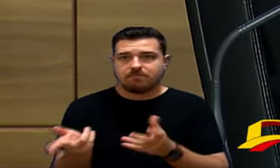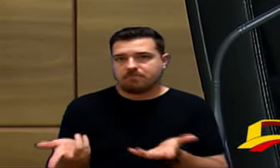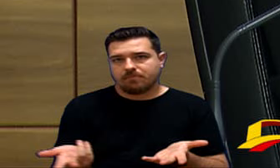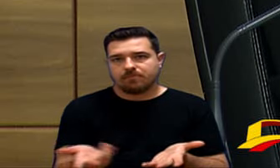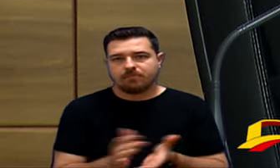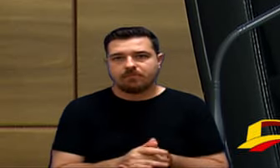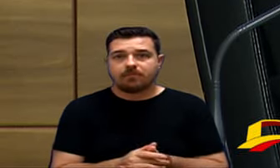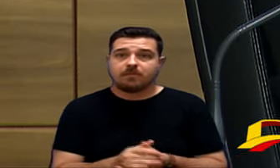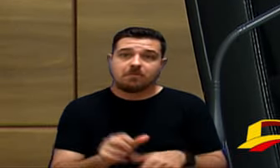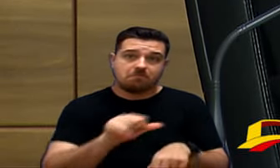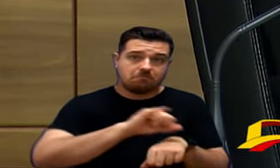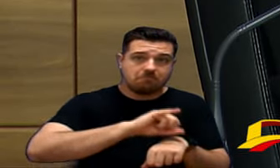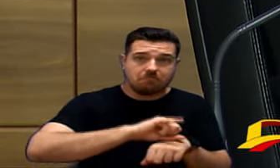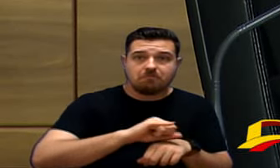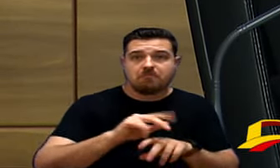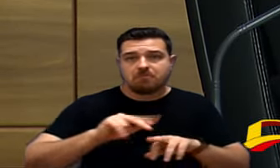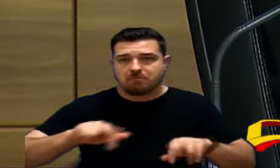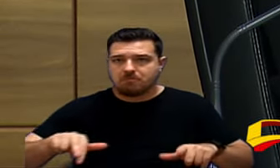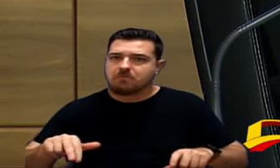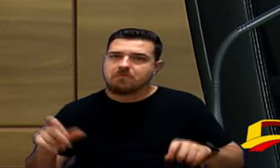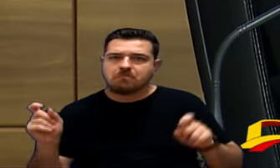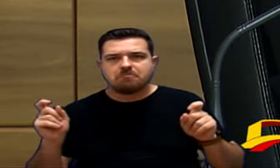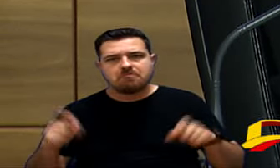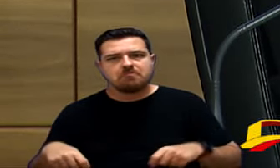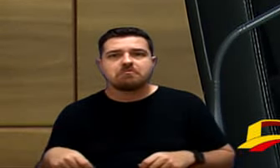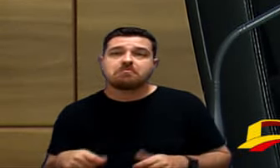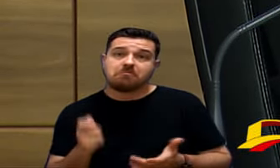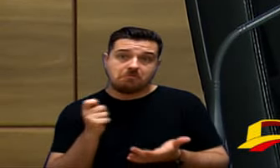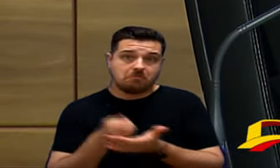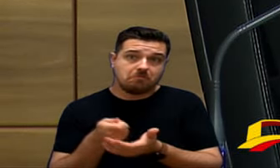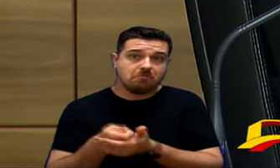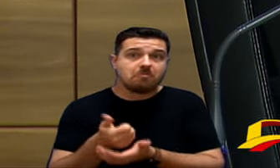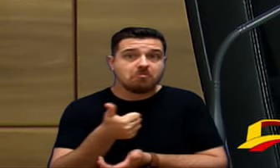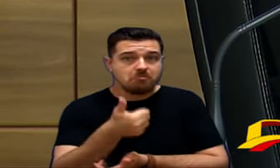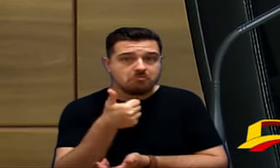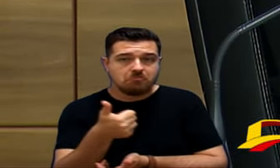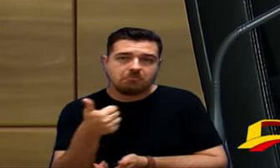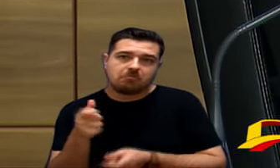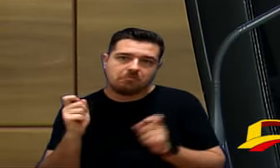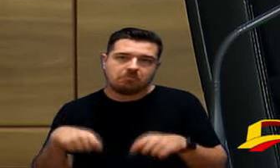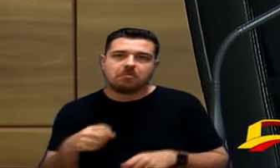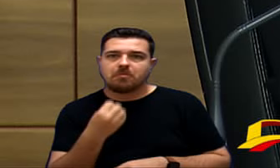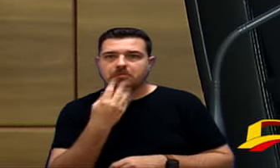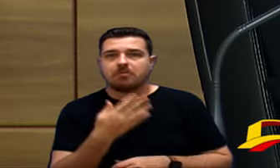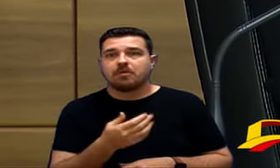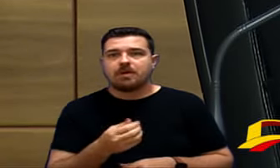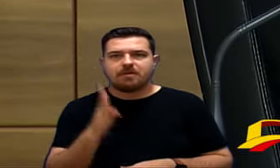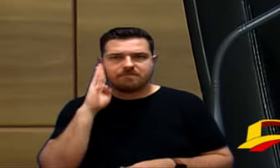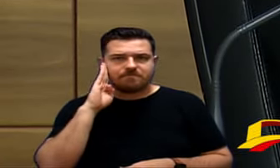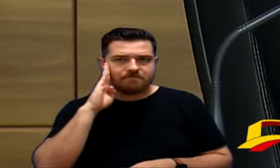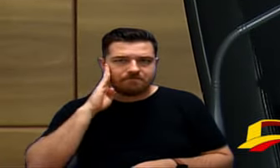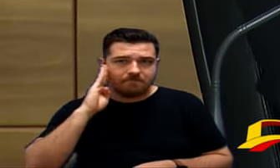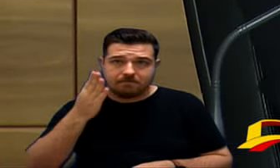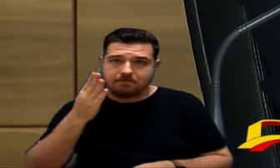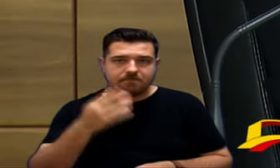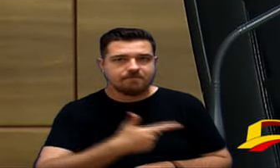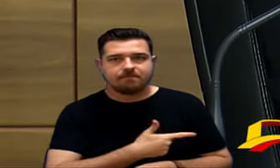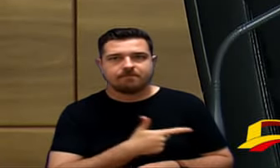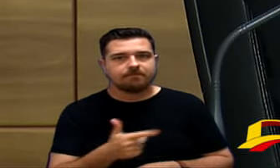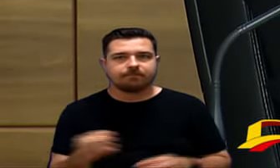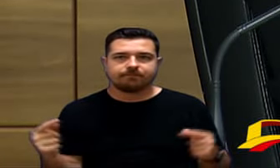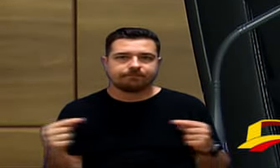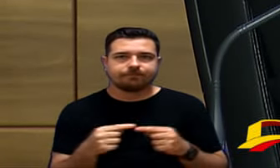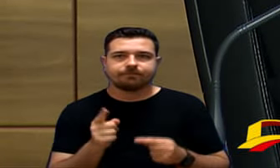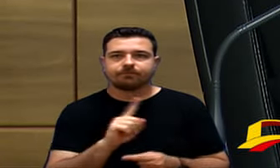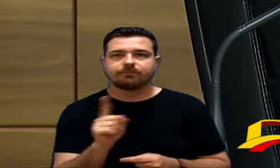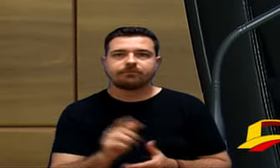o o alumínio o metal o eletroeletrônico todos eles têm valores agregados interessantes mas não é esse que tá indo que o que o